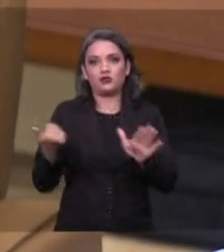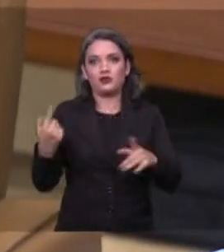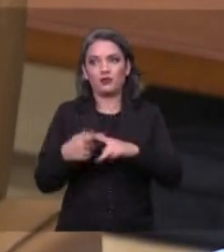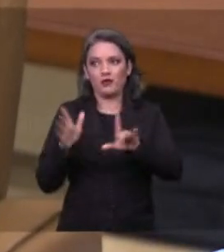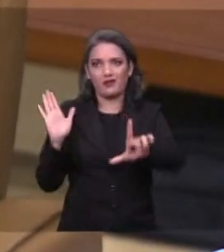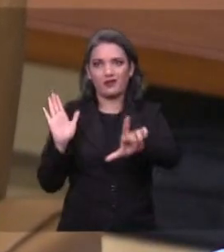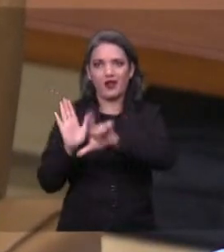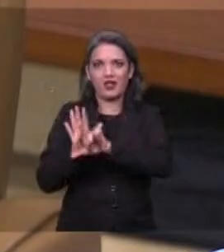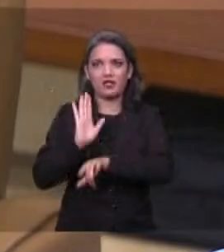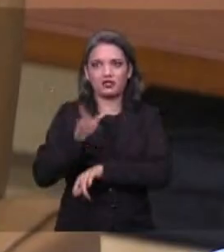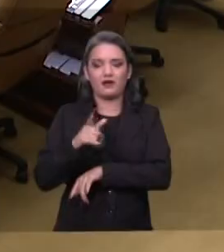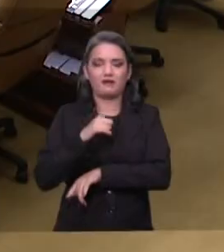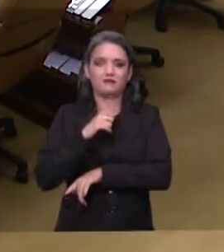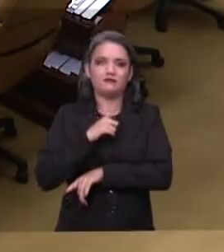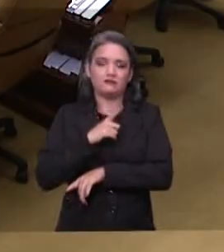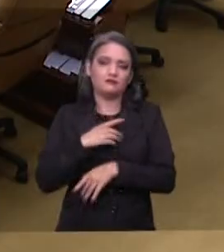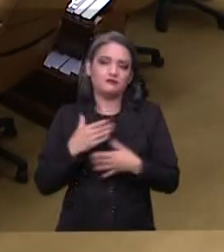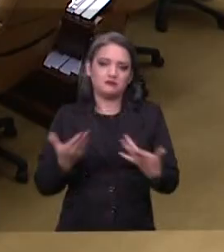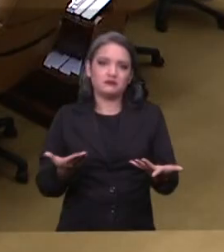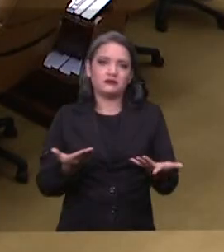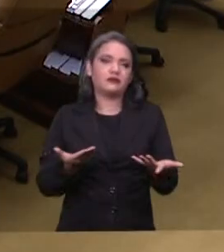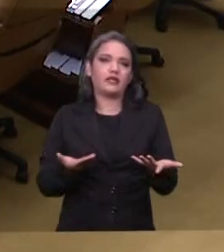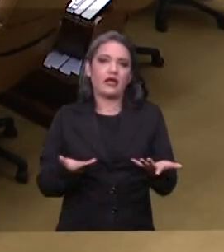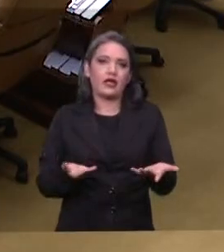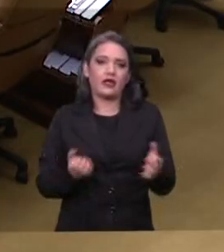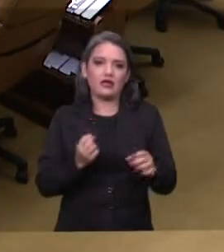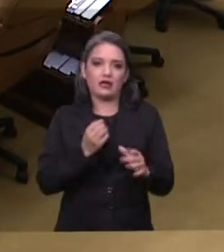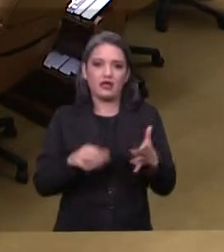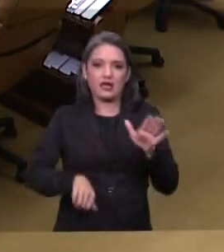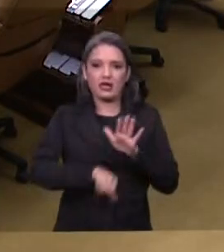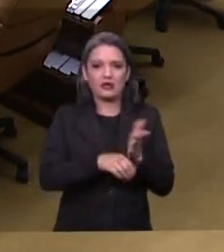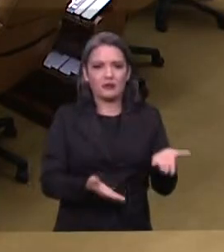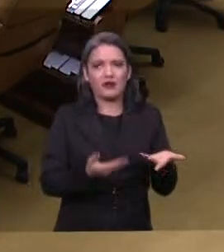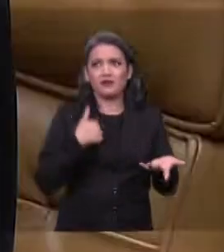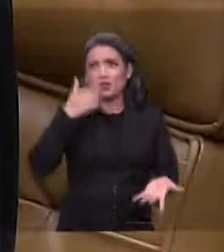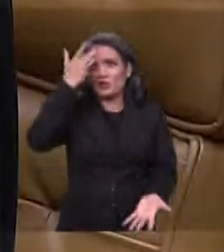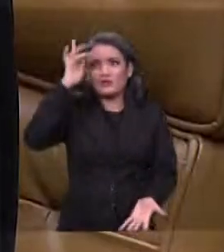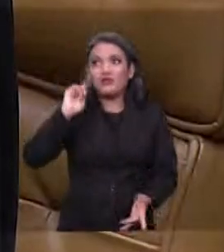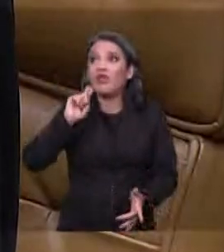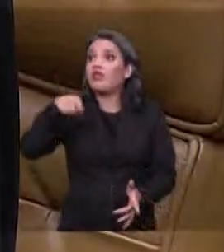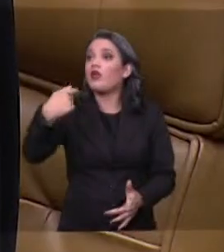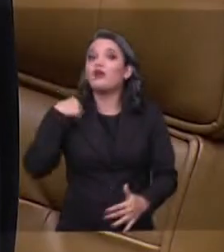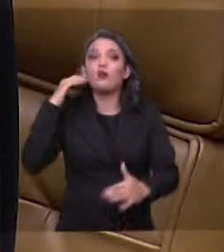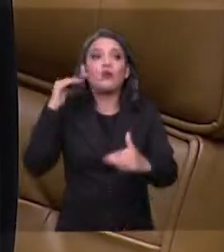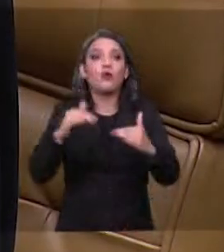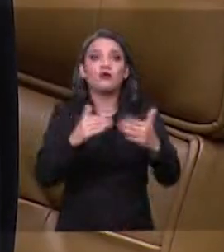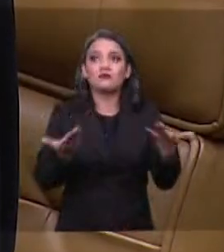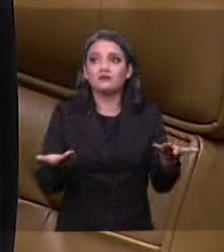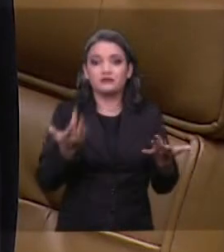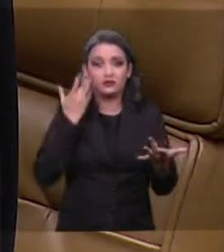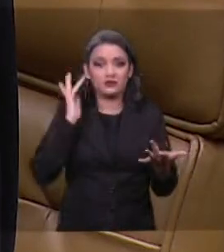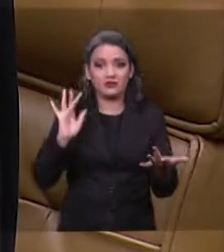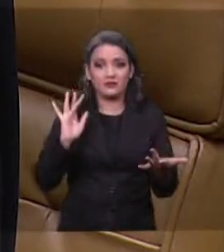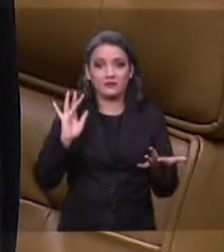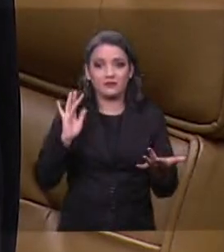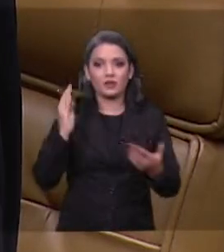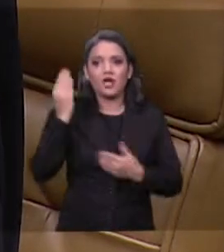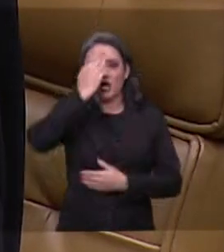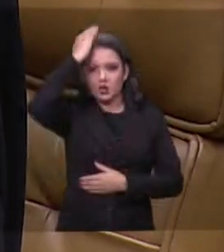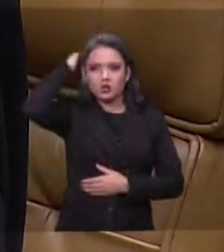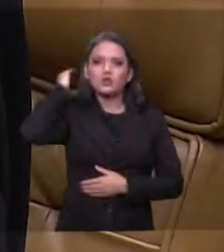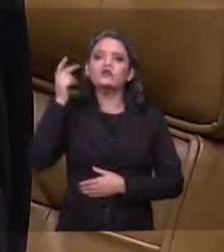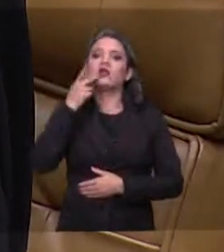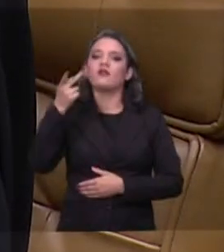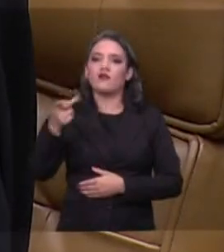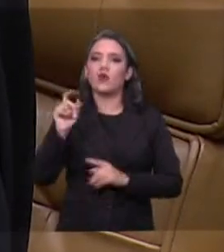já exclui, menor potencial ofensivo. Uhum. Então, não sei quem eu estou acompanhando. Eu faço ajuste também nesse ponto. Ótimo. Para deixar